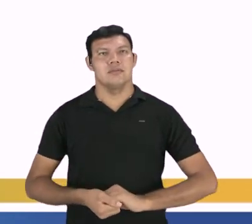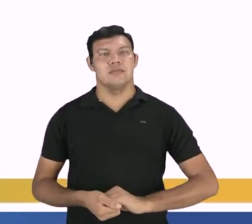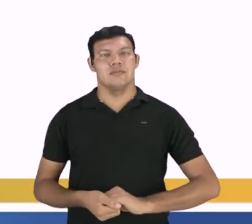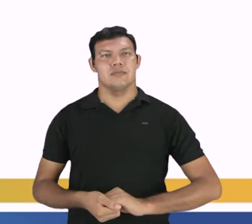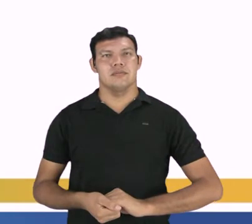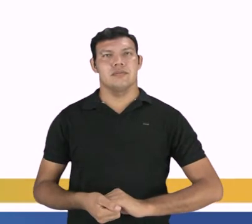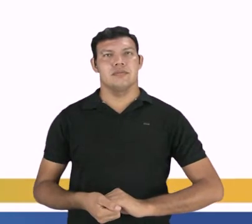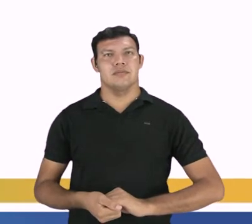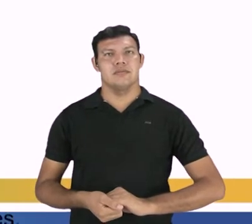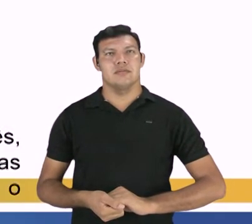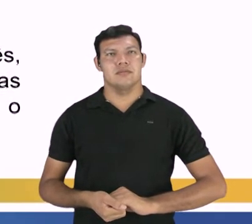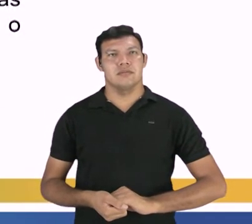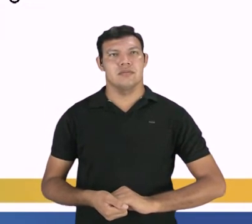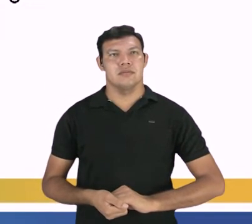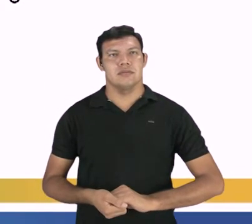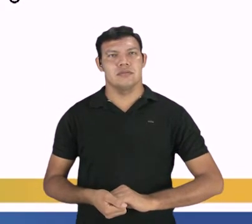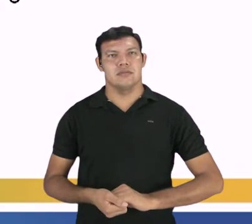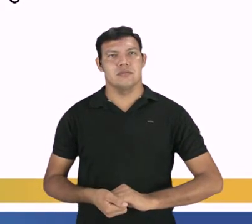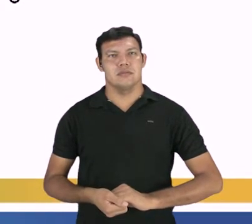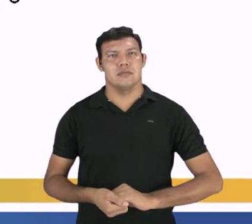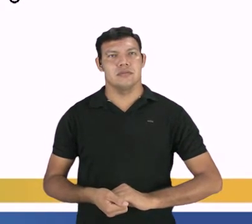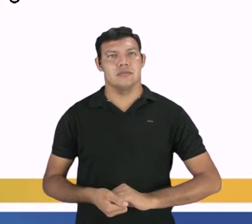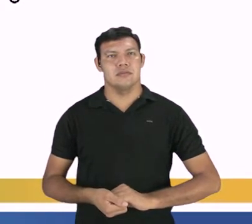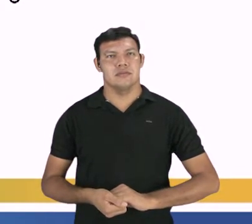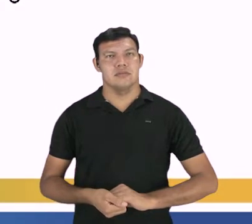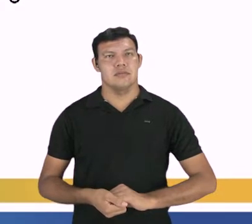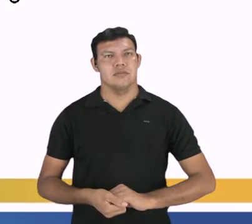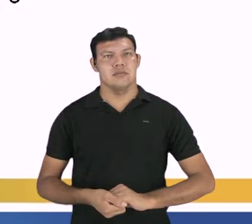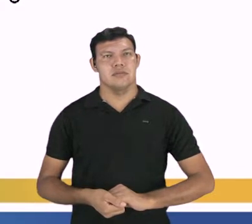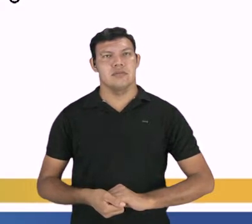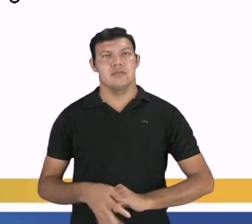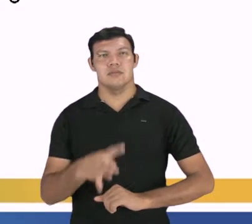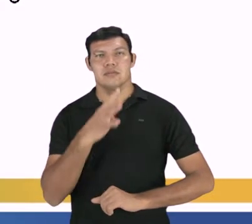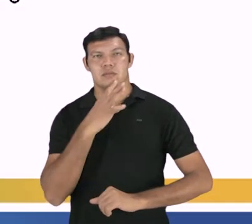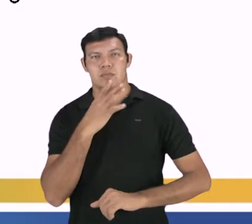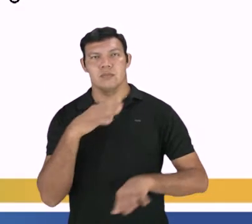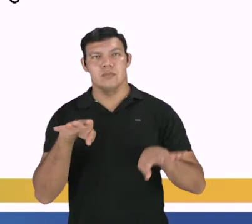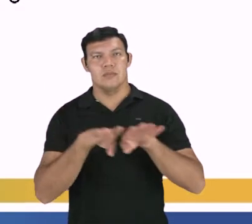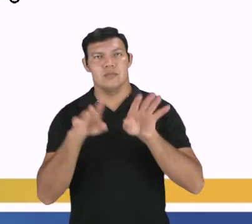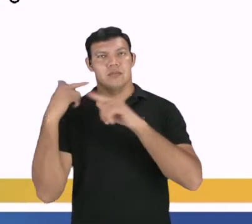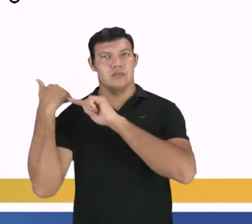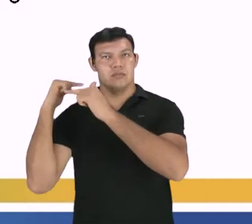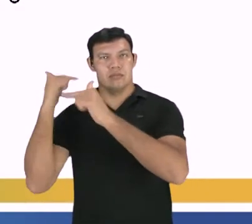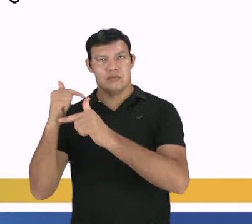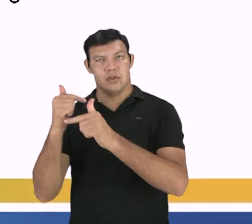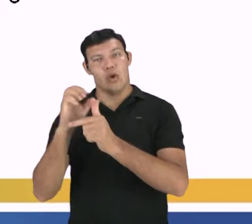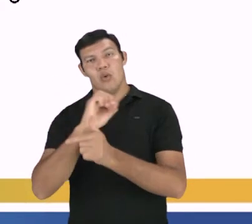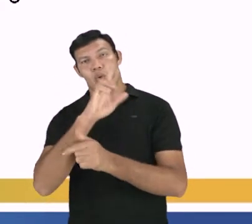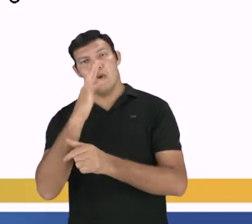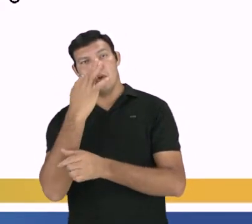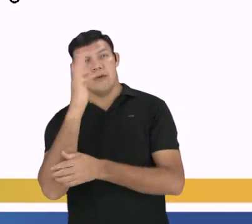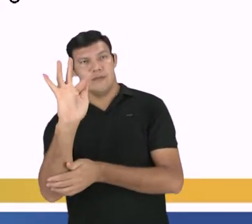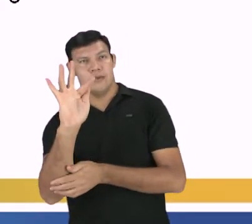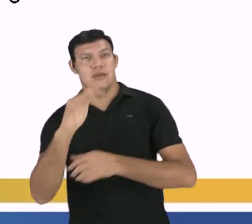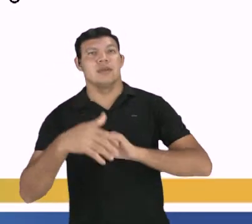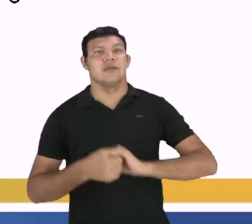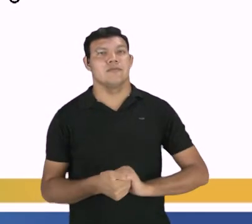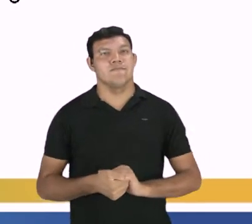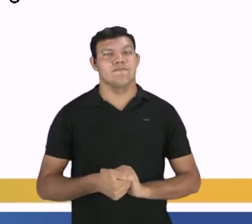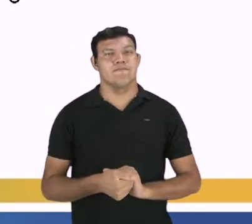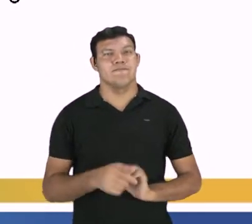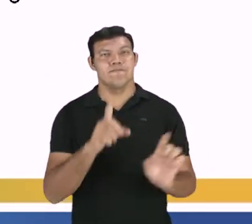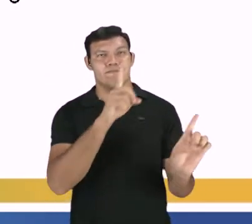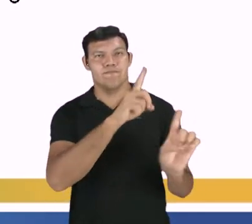sílabos, tá? Também é conhecido como alexandrino clássico ou alexandrino francês, sendo um tipo